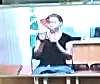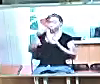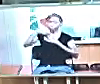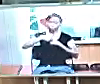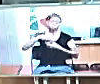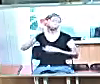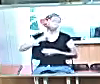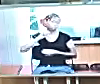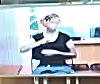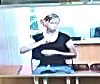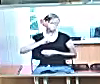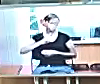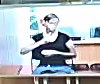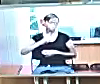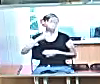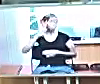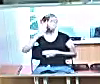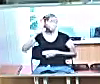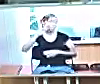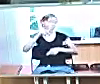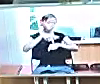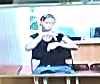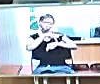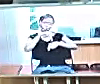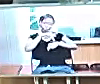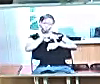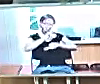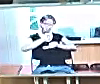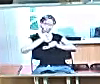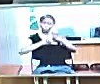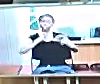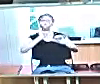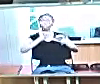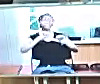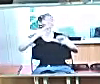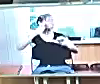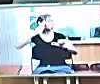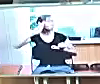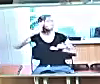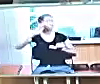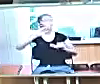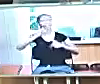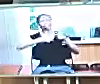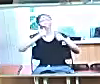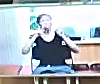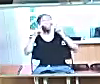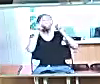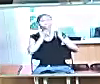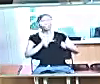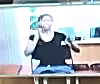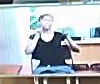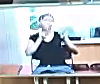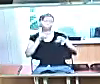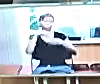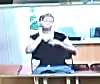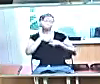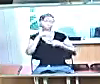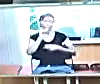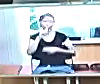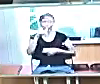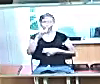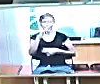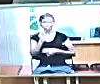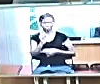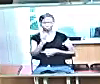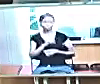gostaria de destacar aqui a pedagogia da alternância como a nossa principal visão nesse sentido pode passar por favor